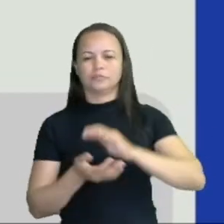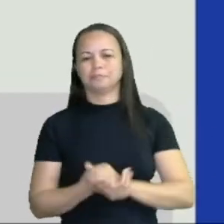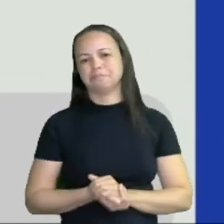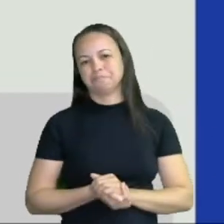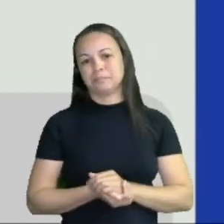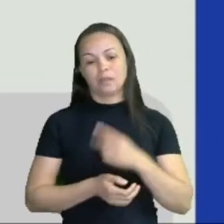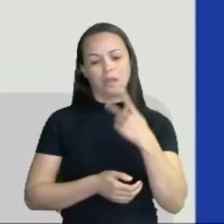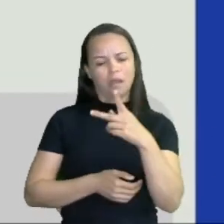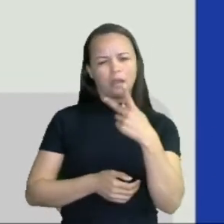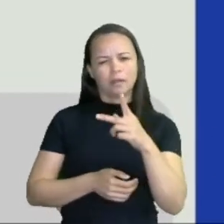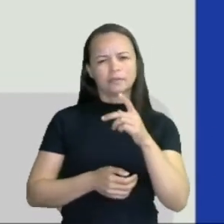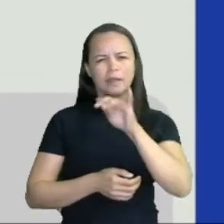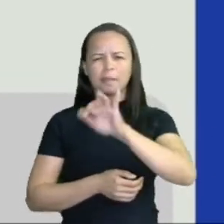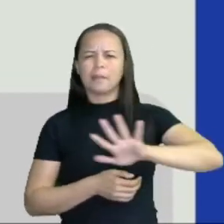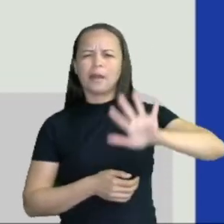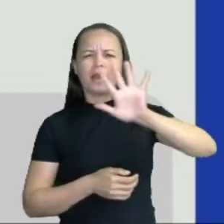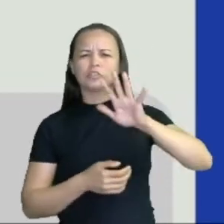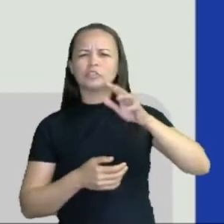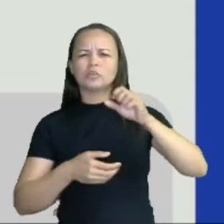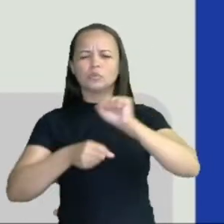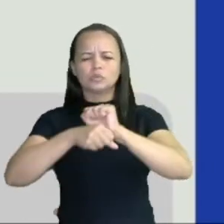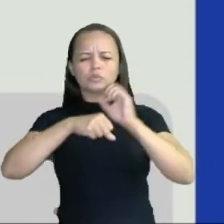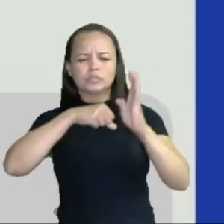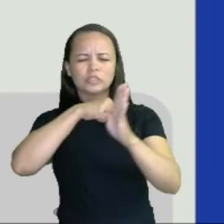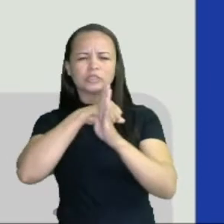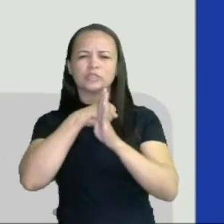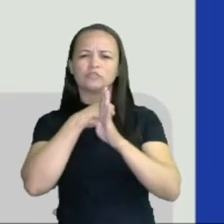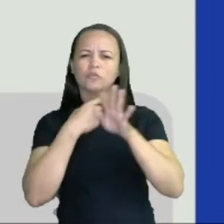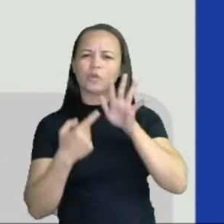quais são os substantivos que a gente identifica? Ó?